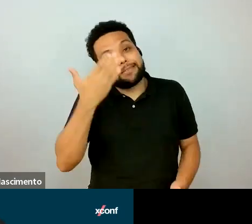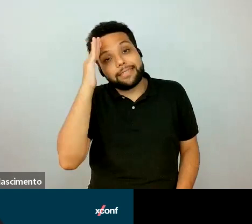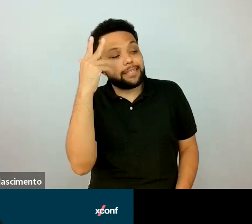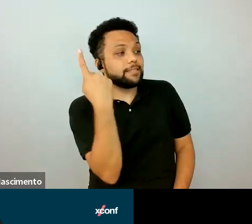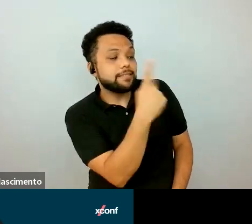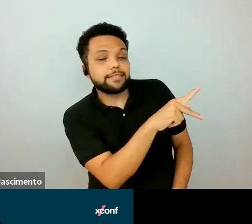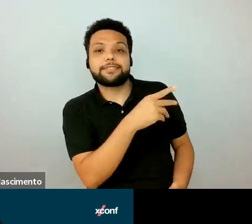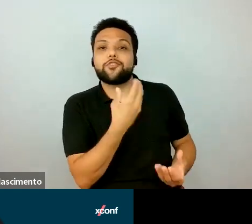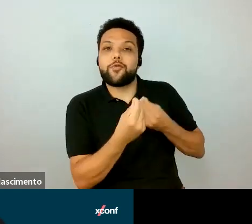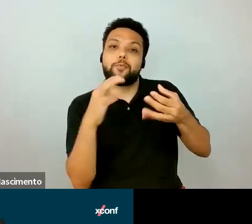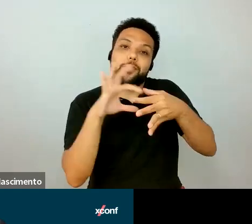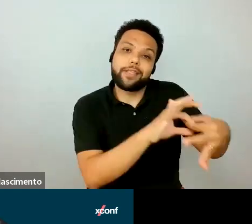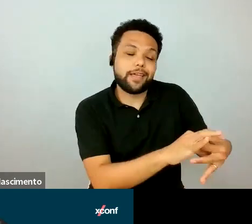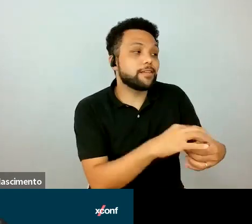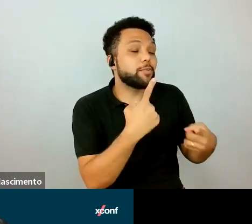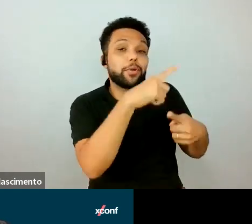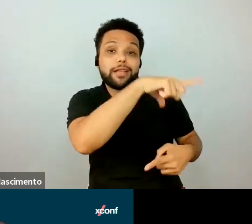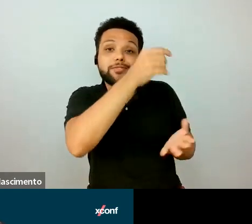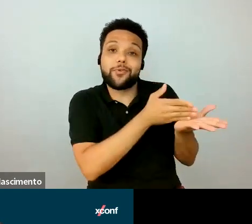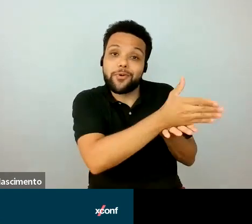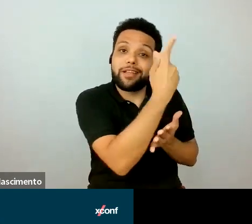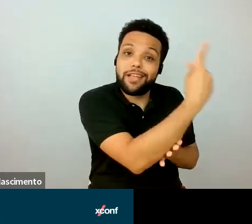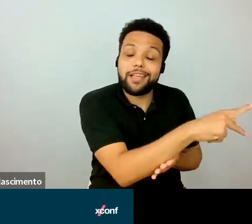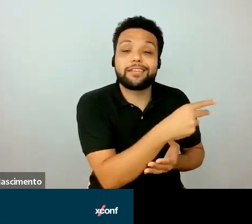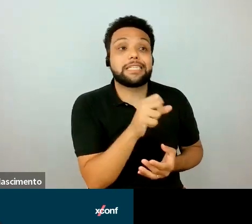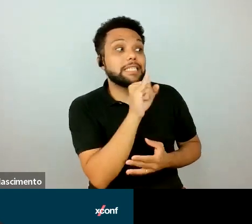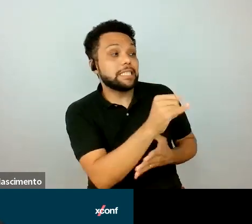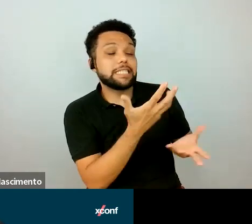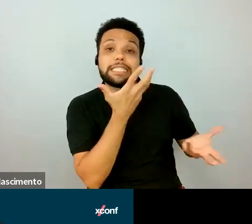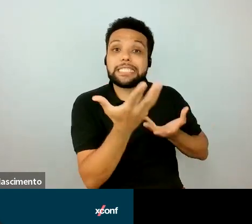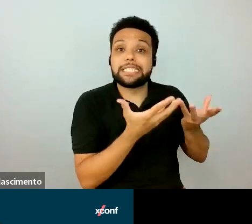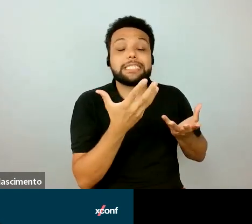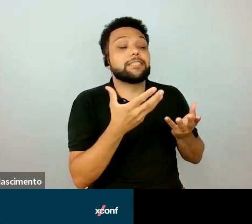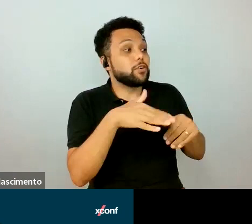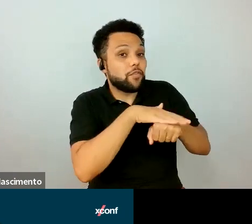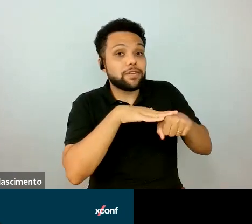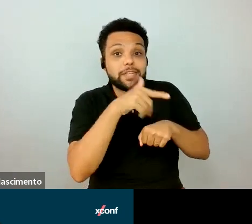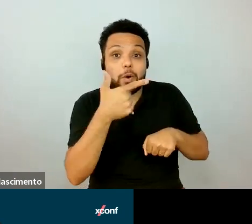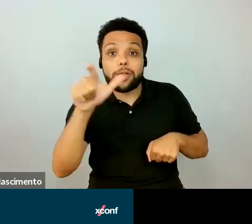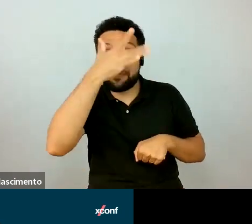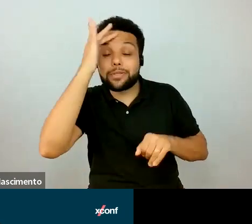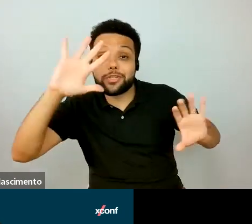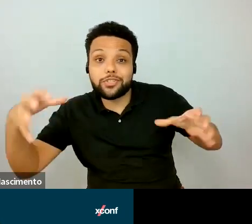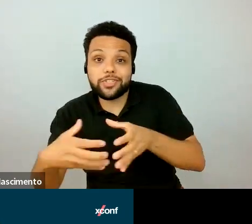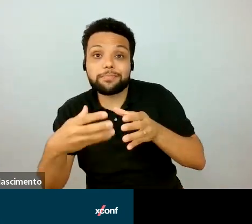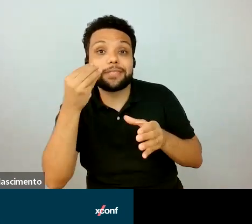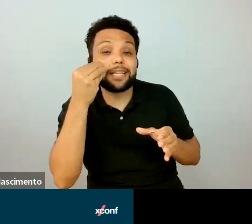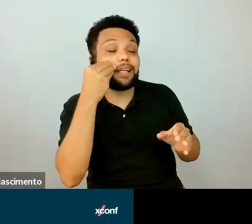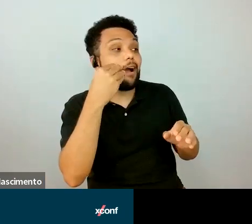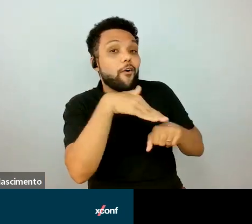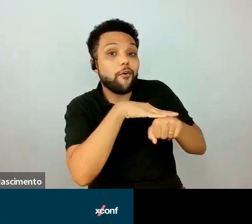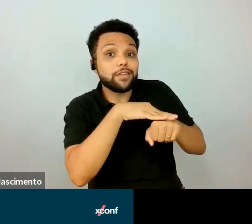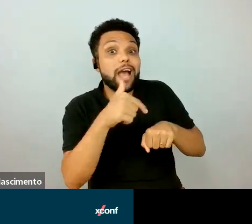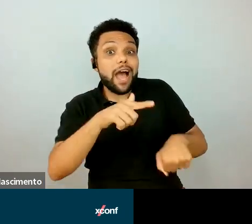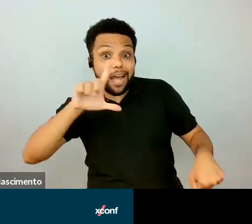é a situação, vale a pena tomar alguma ação sobre isso, falar com alguém do time, tentar conversar, antes de falar com alguém do